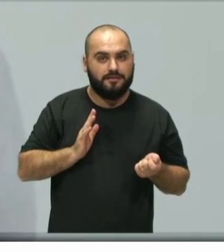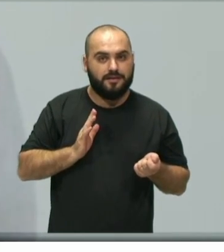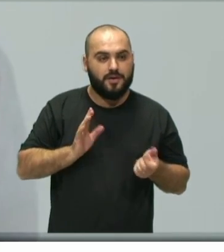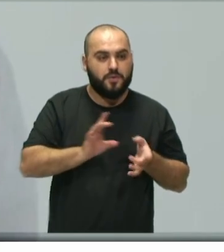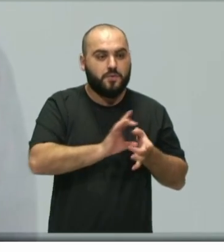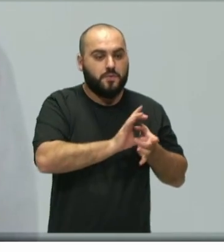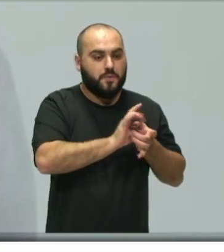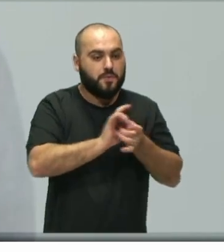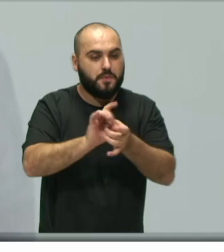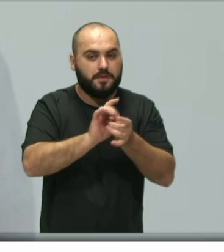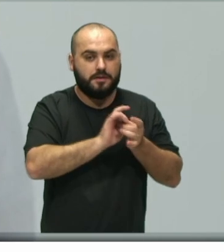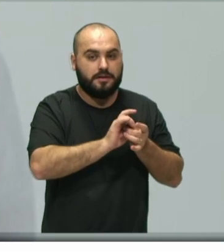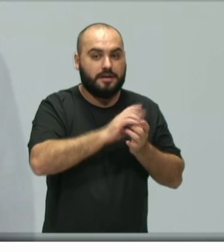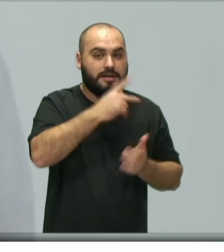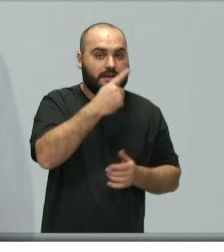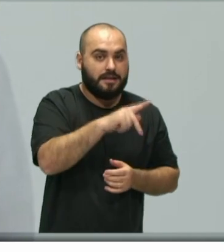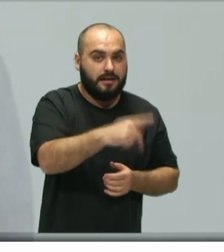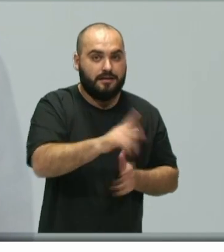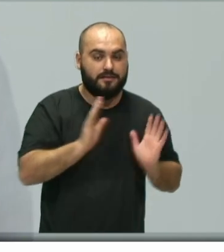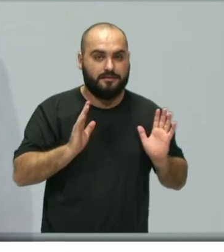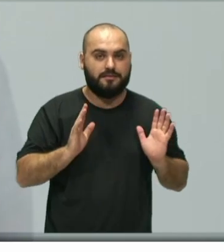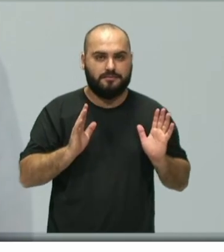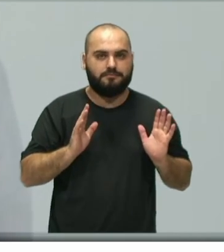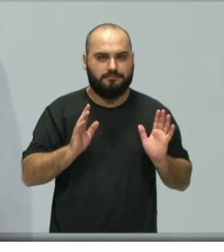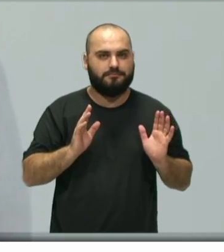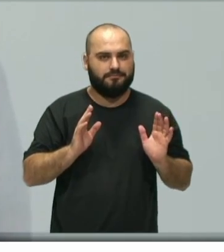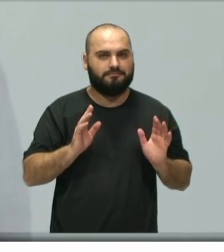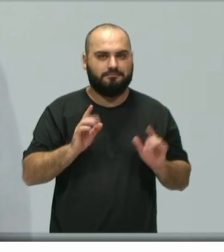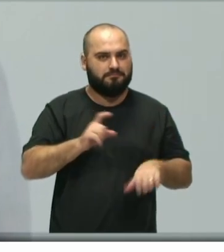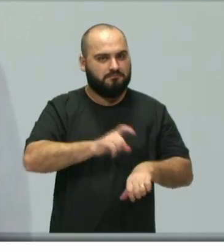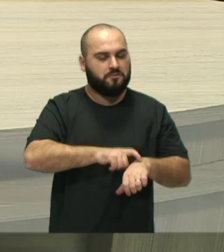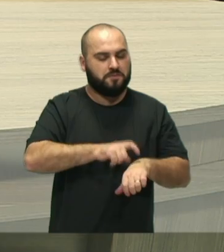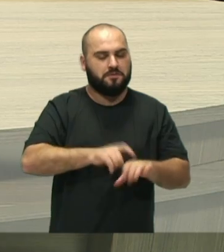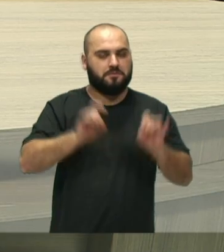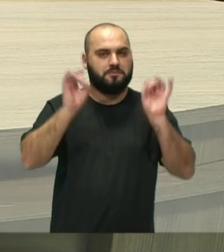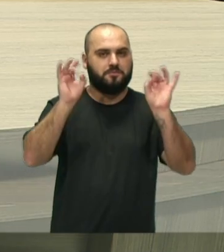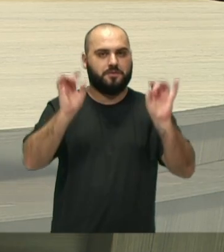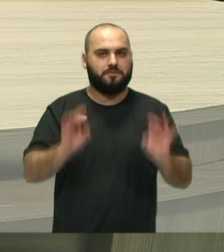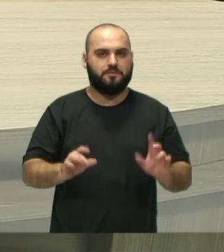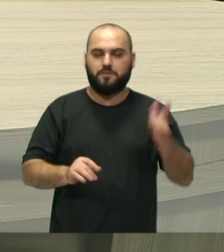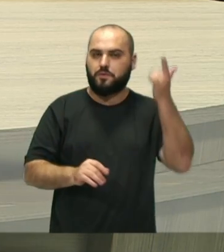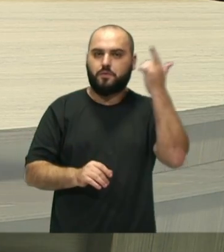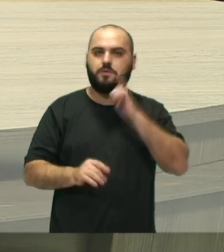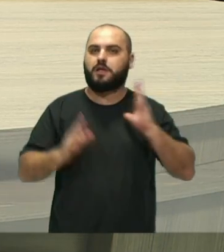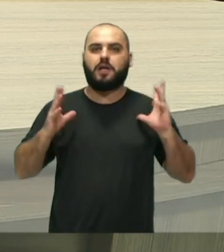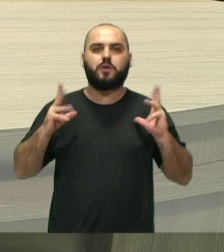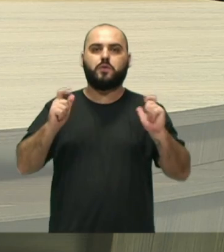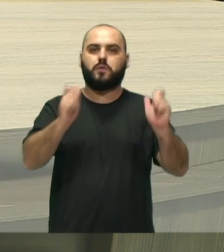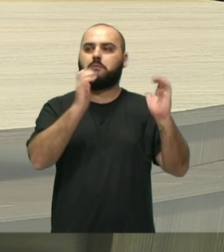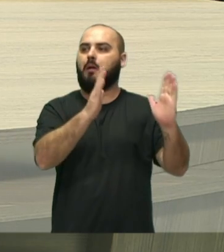contexto. Isso faz muita diferença. Não dá para querer fazer tudo em série, não.